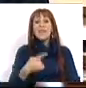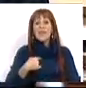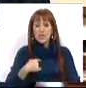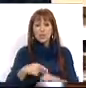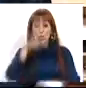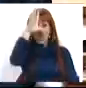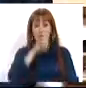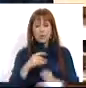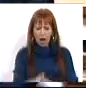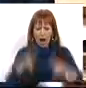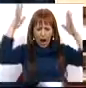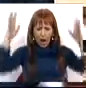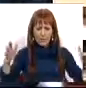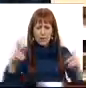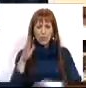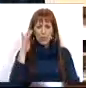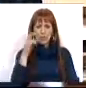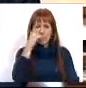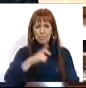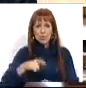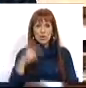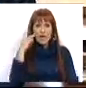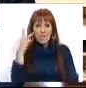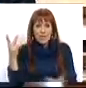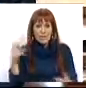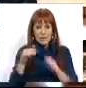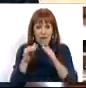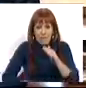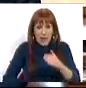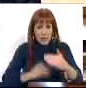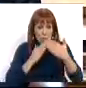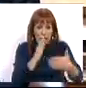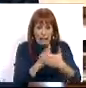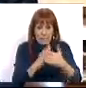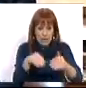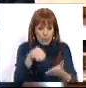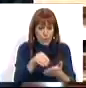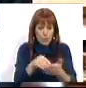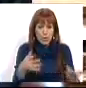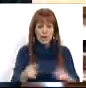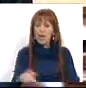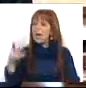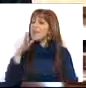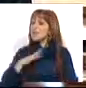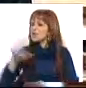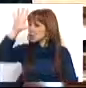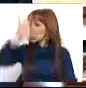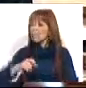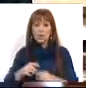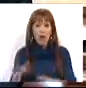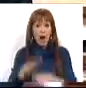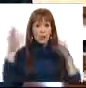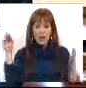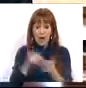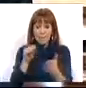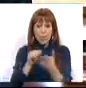Dizem-nos que o Governo aumentou o número de pessoas a viver abaixo do limiar da pobreza. Dizem-nos que o Governo